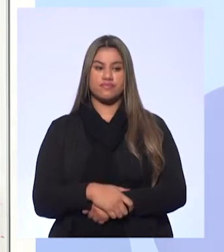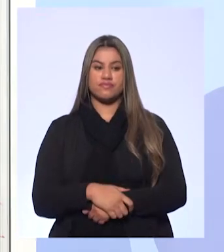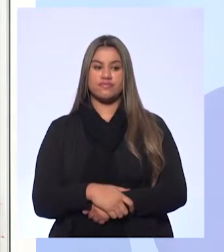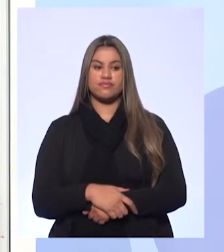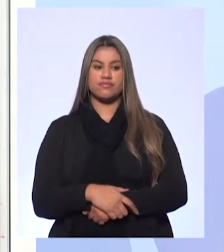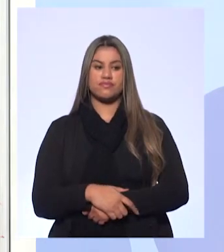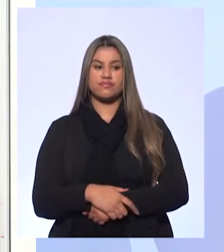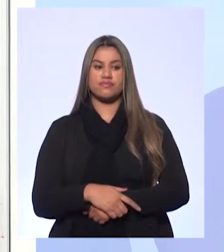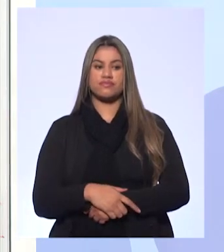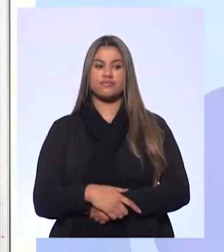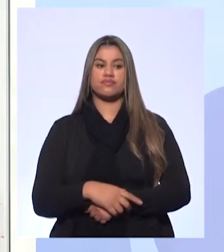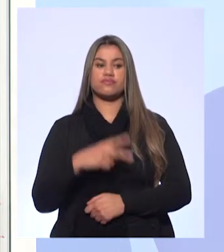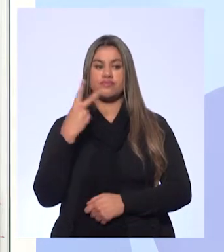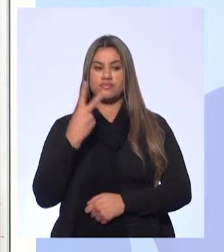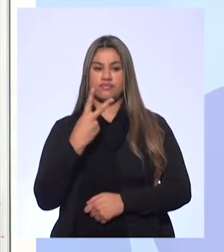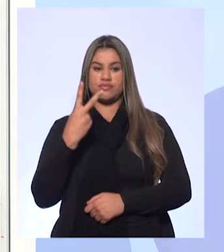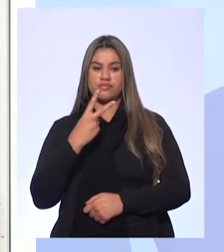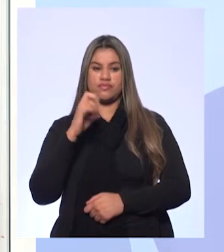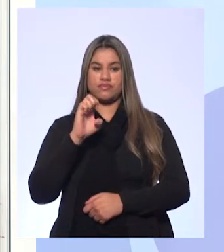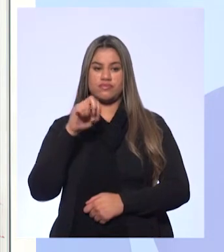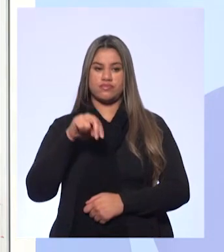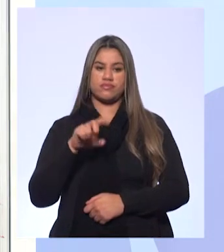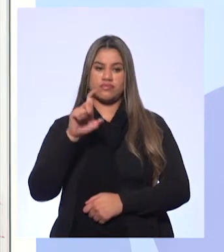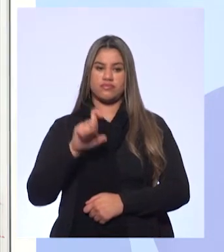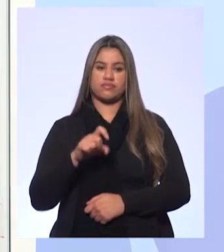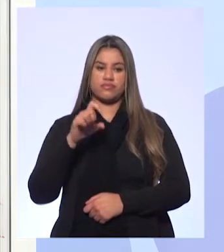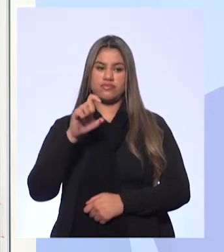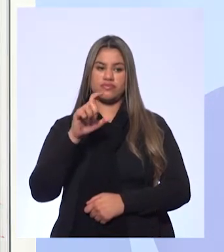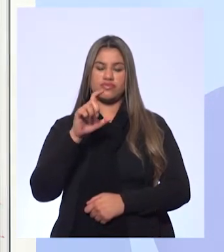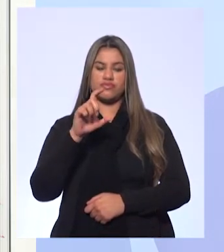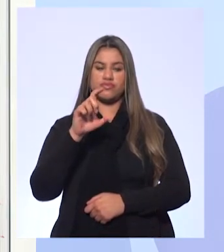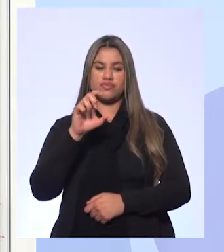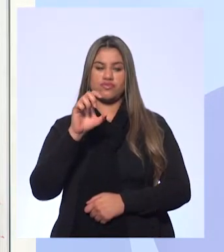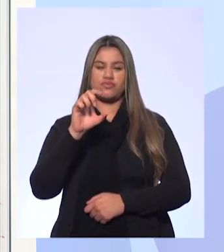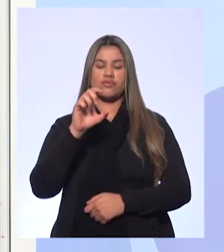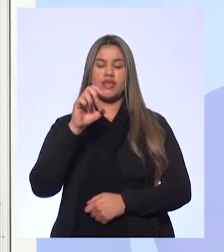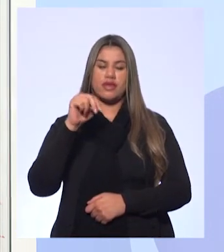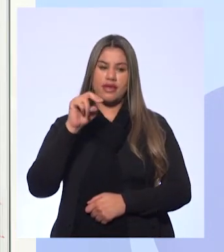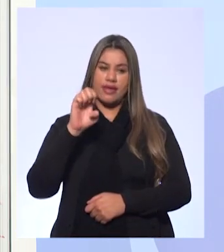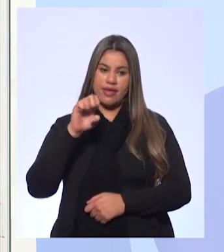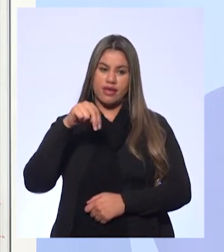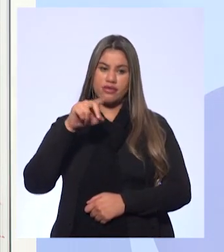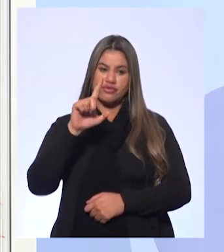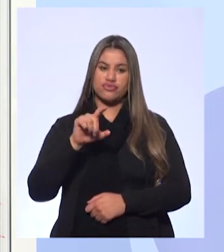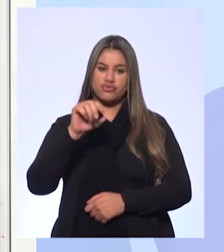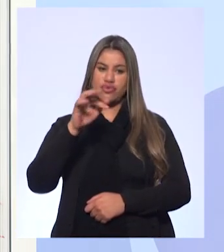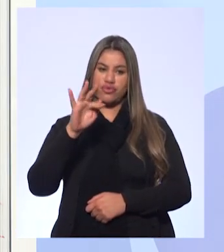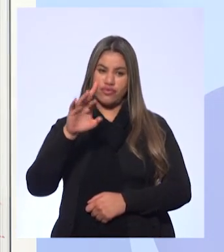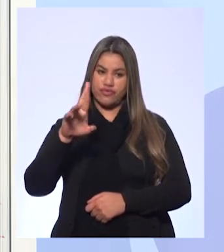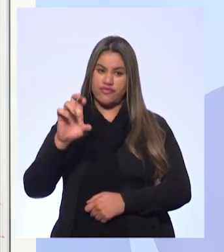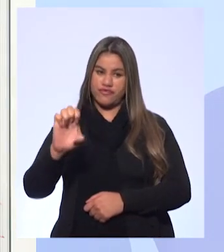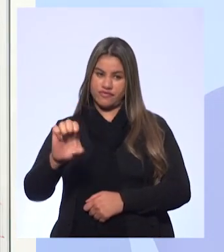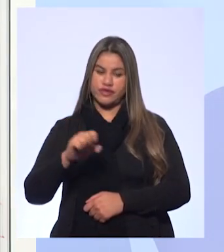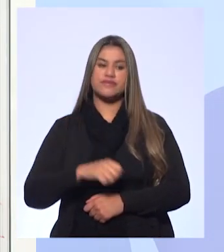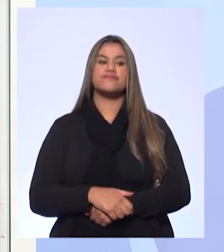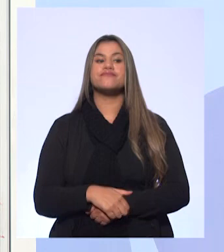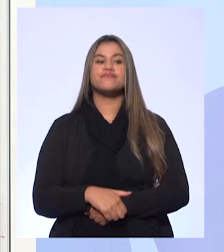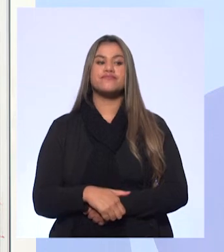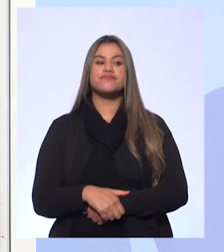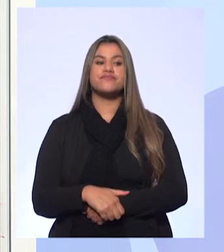ela tem o quê? 2 enxofre. Tá? O cobre, a massa do cobre é